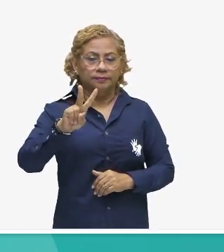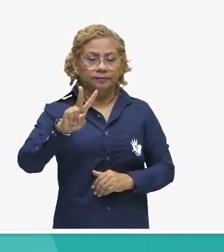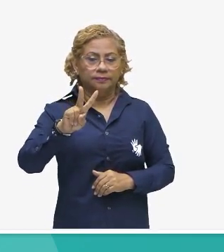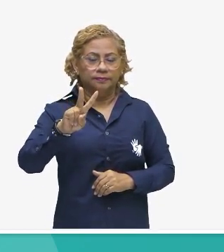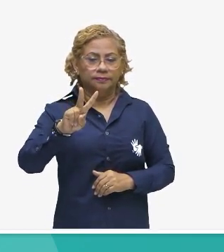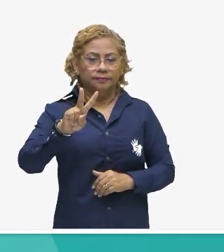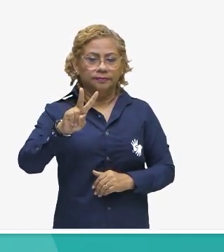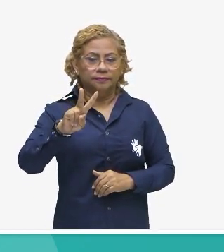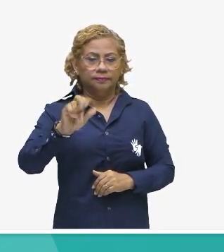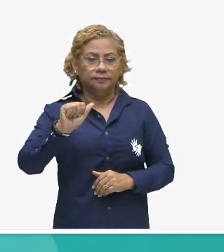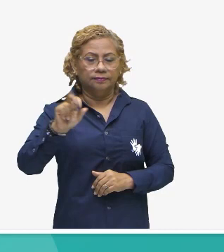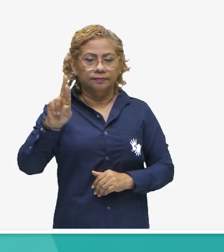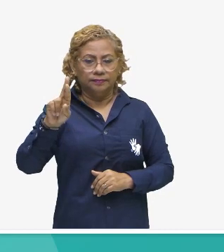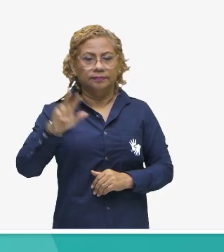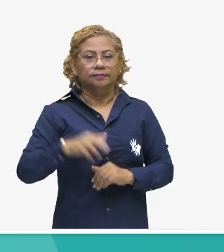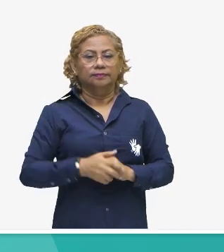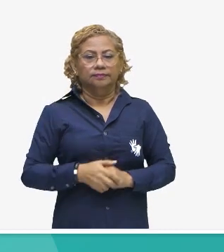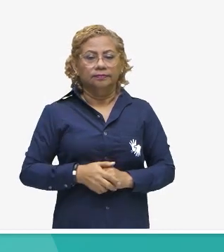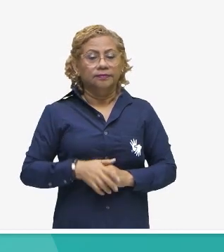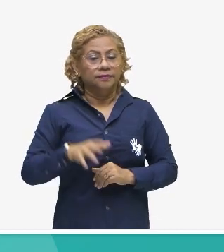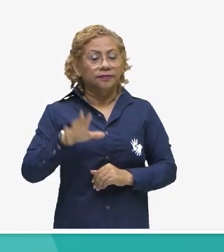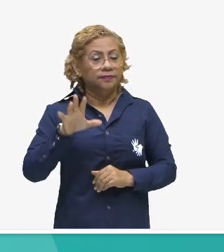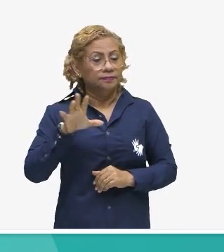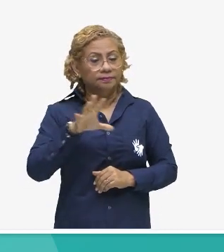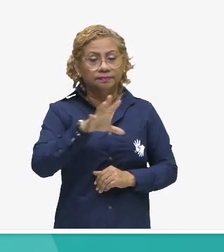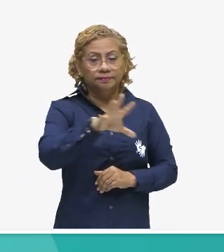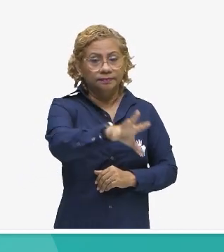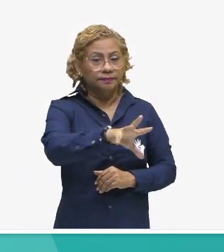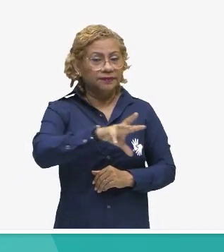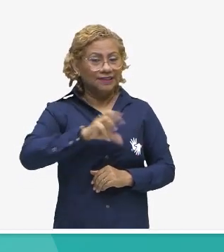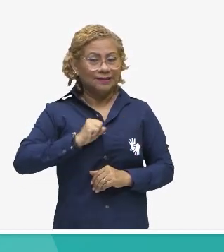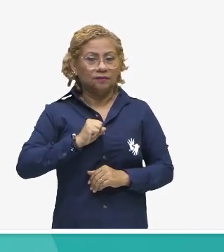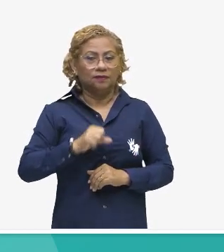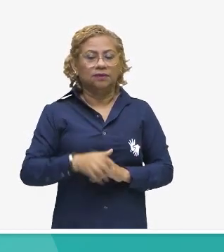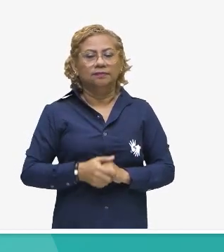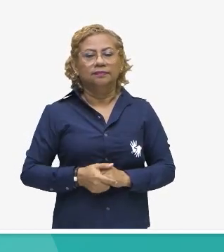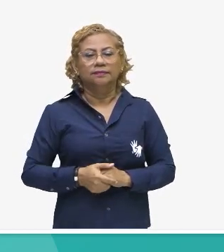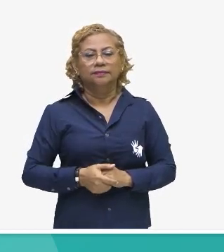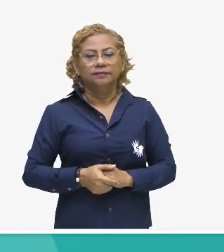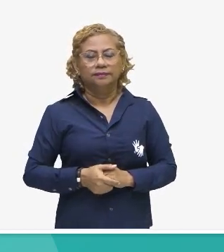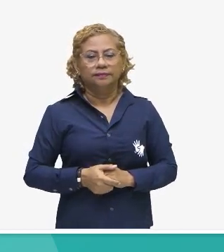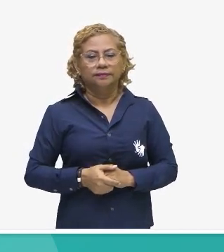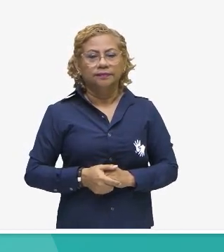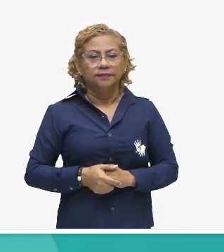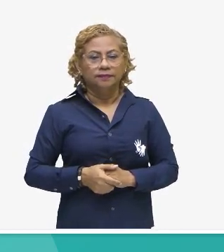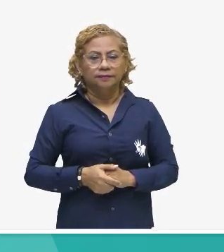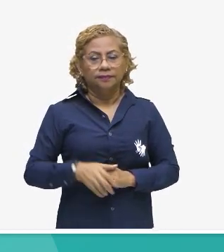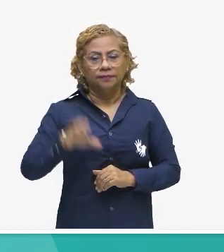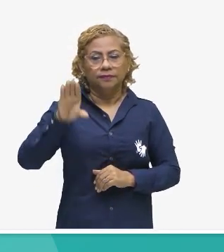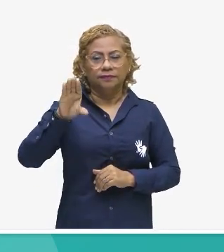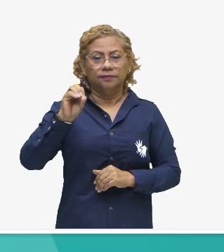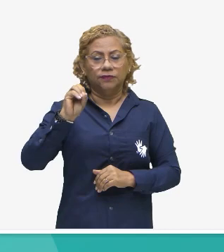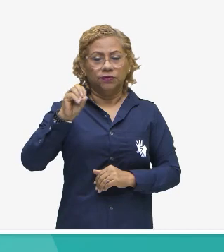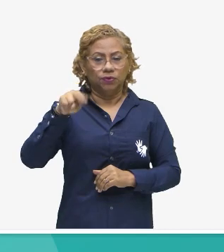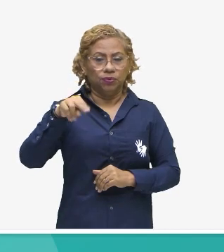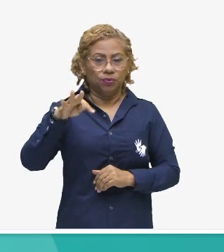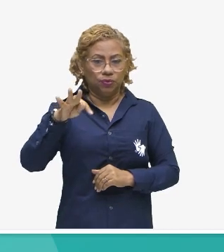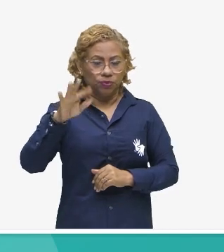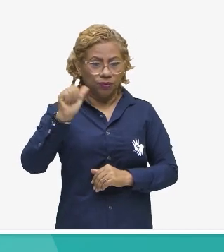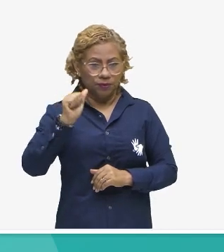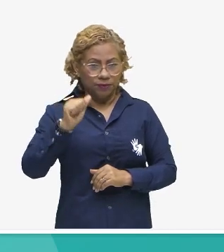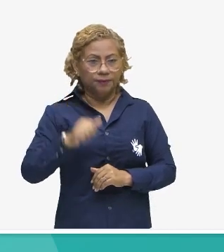que conta, né? Então, conta, Andriele conta, né? Então,